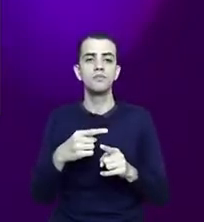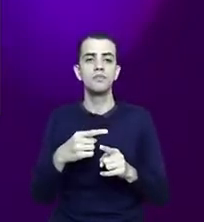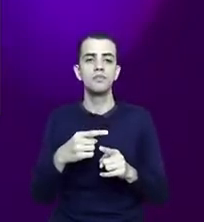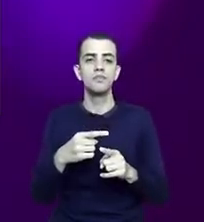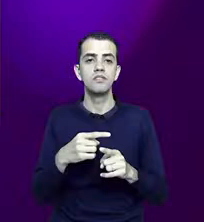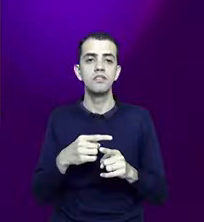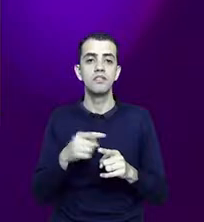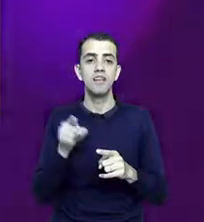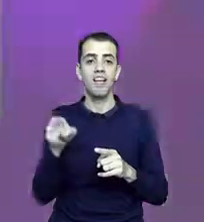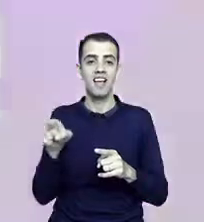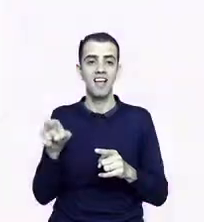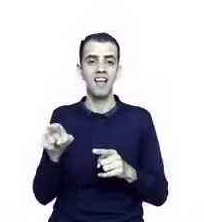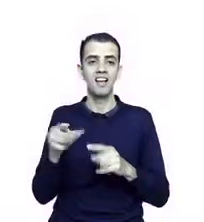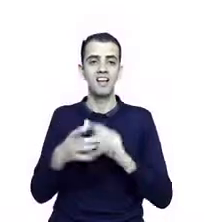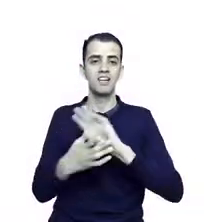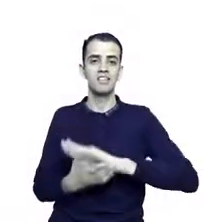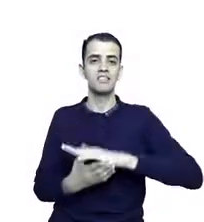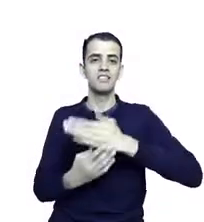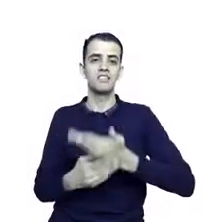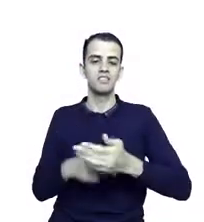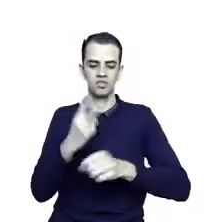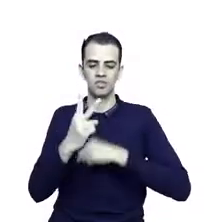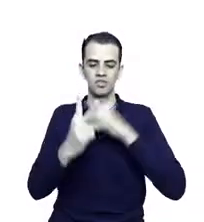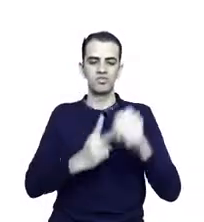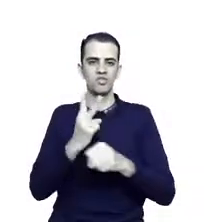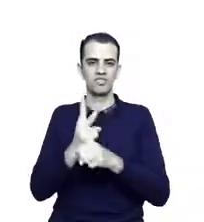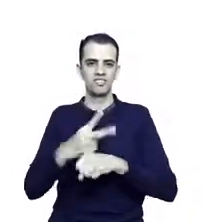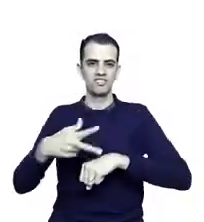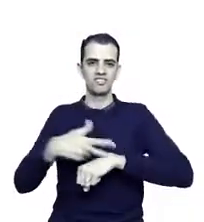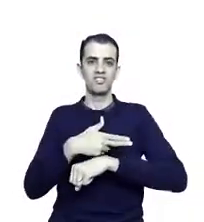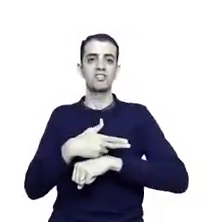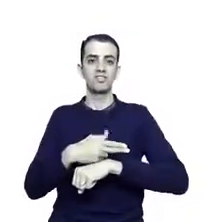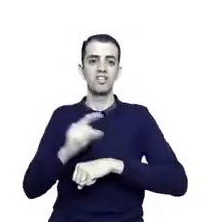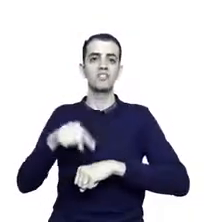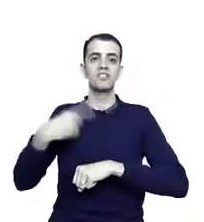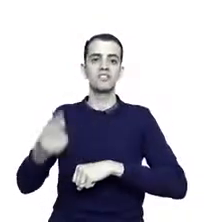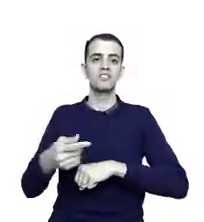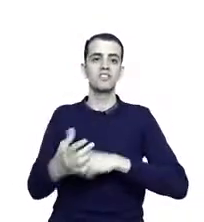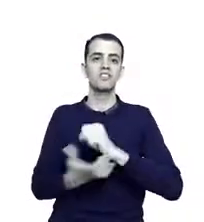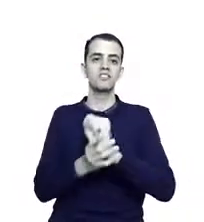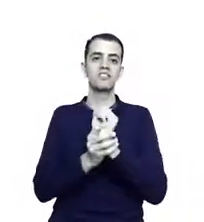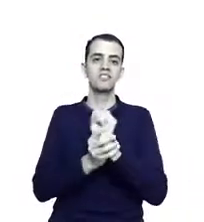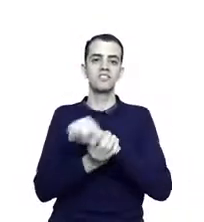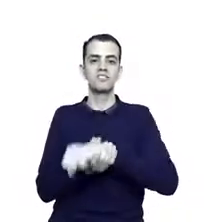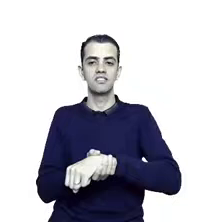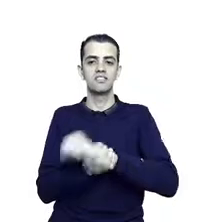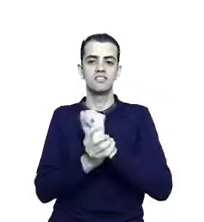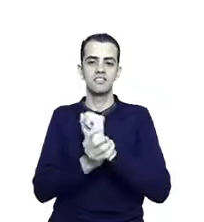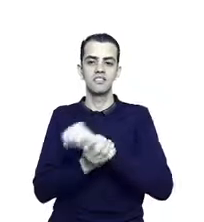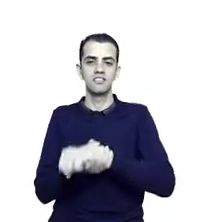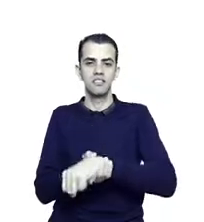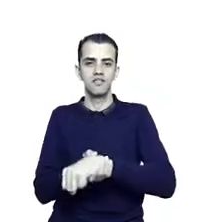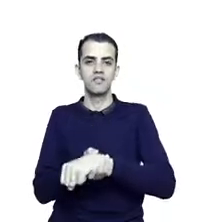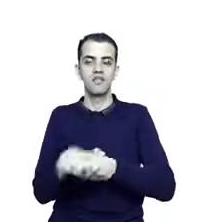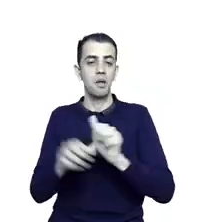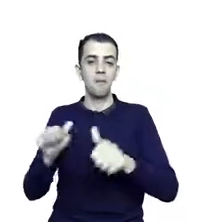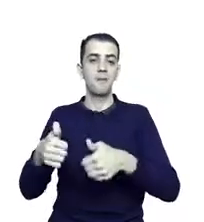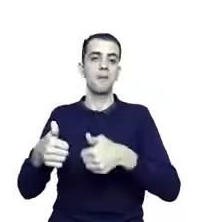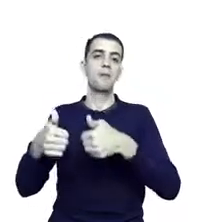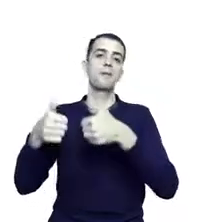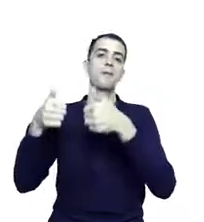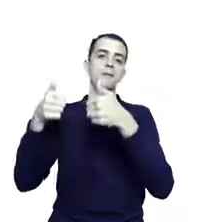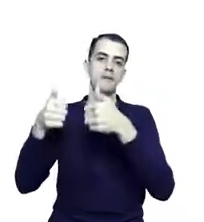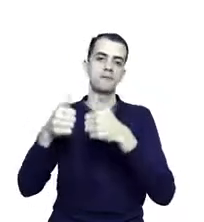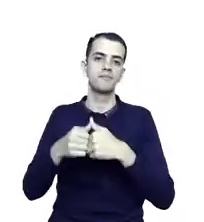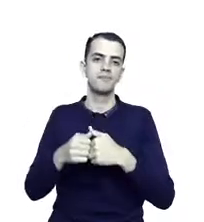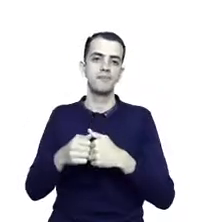função do paciente, esse paciente agora está com 2 anos pós-operatório, a função dele, cada vez que você vê o paciente, ele está melhor. Porque, na verdade,